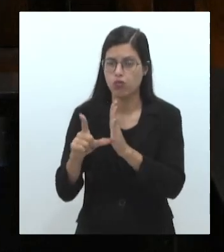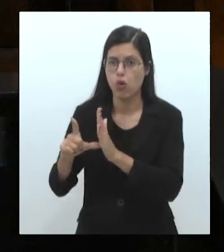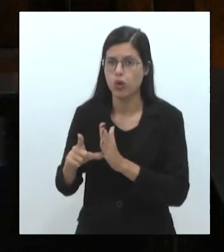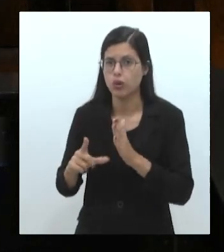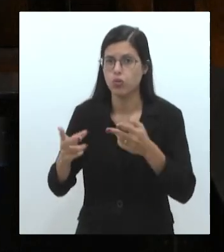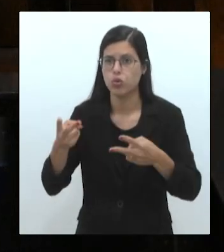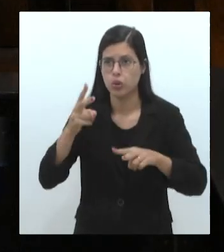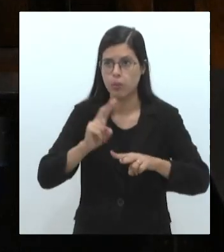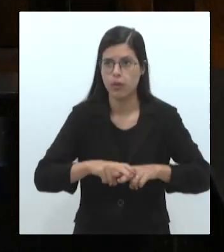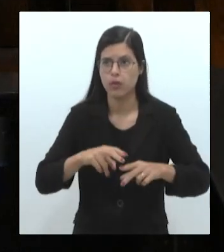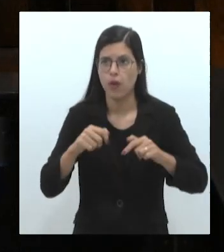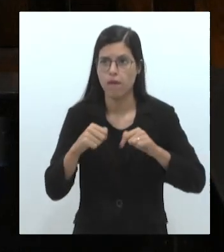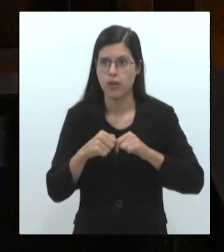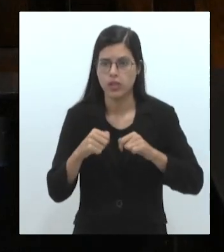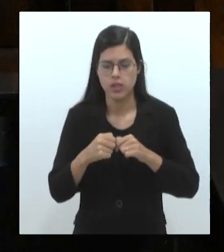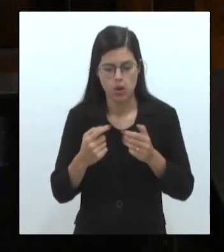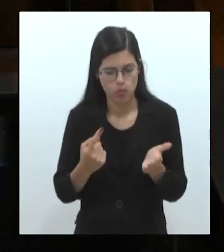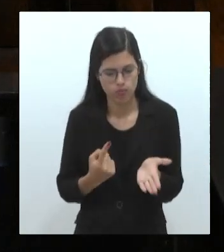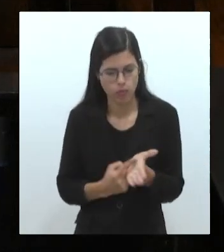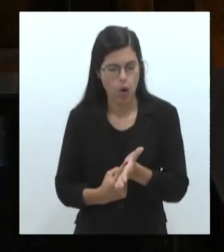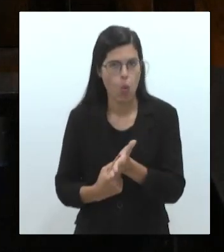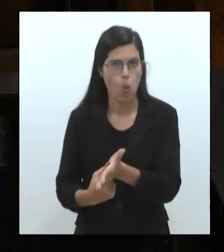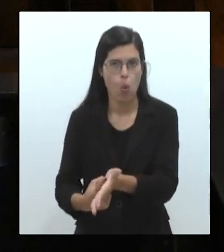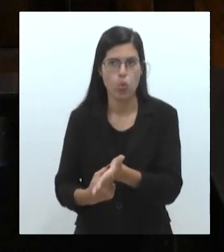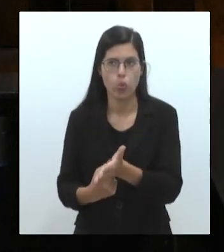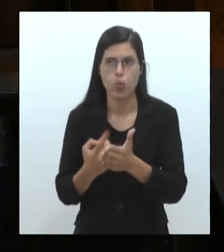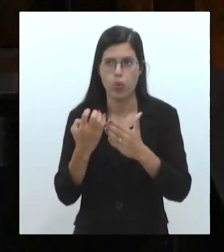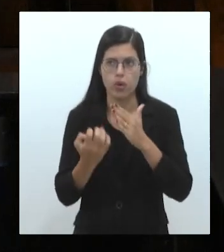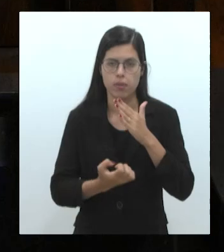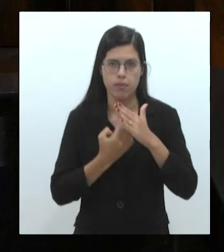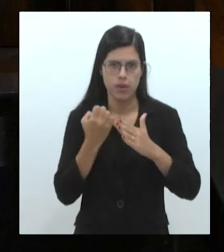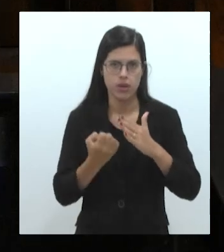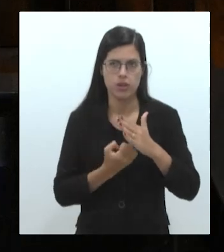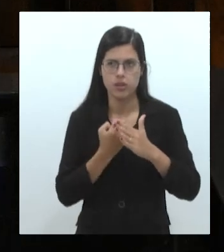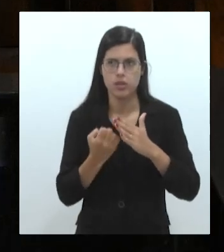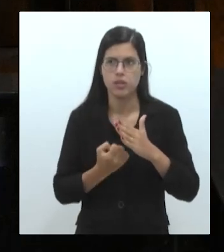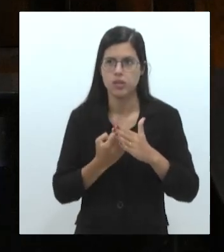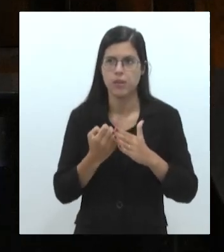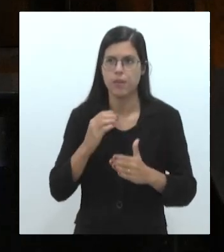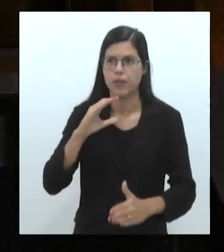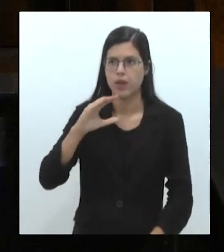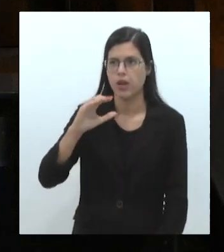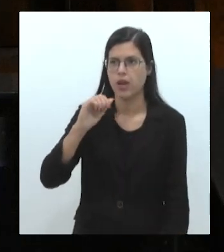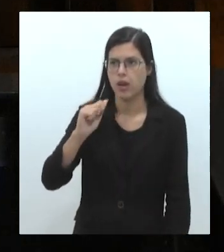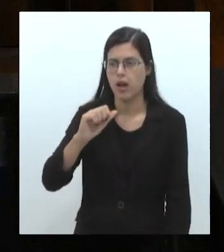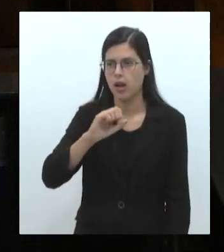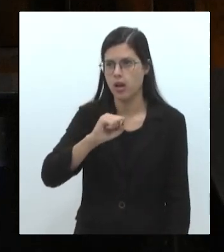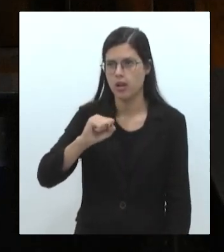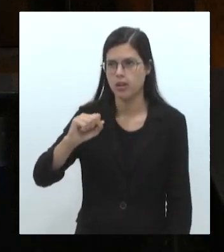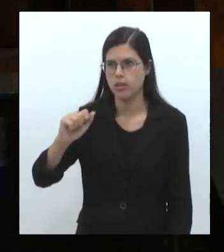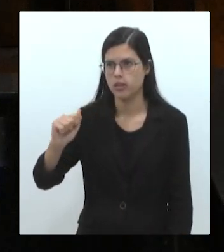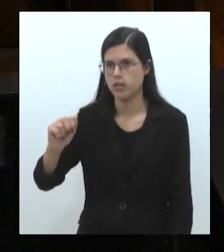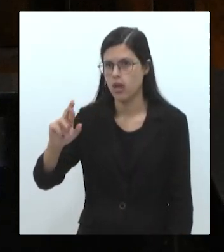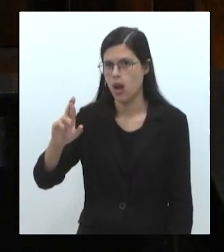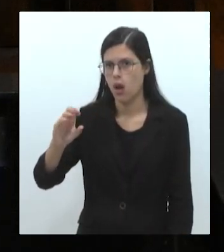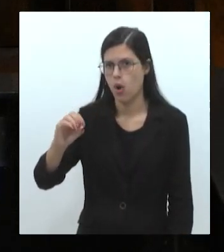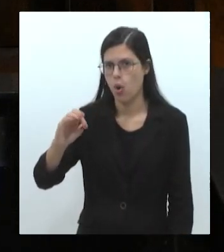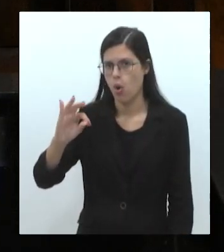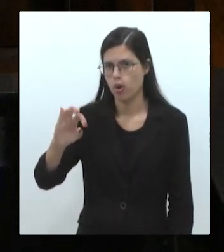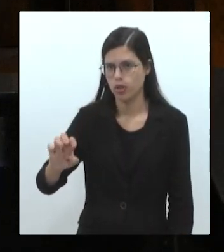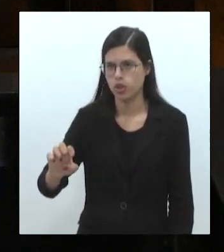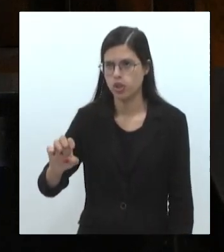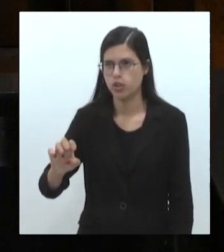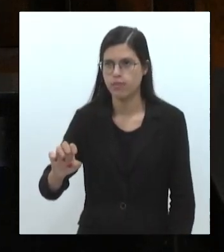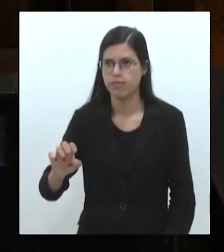fizeram um acordo com a empresa Caçarote, que é uma das empresas que fornece